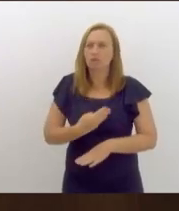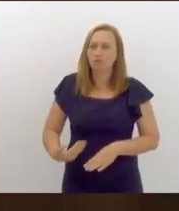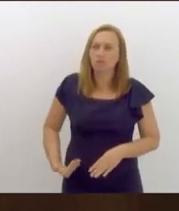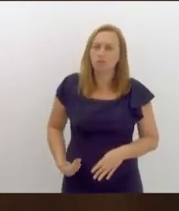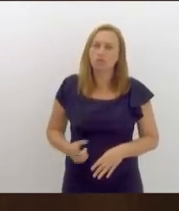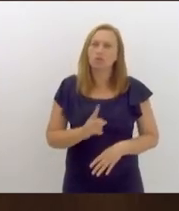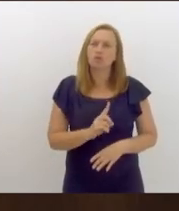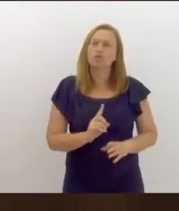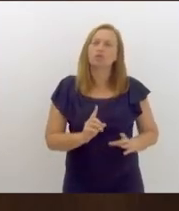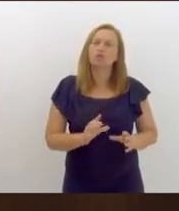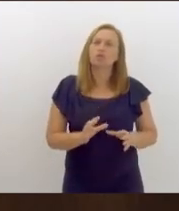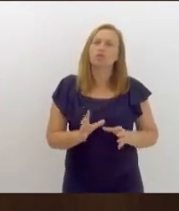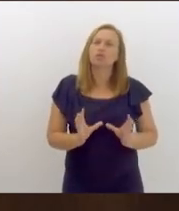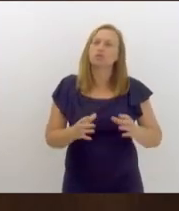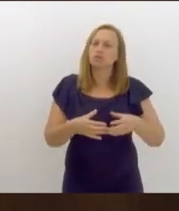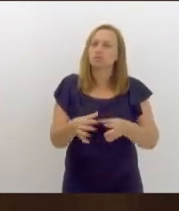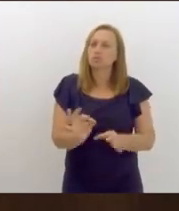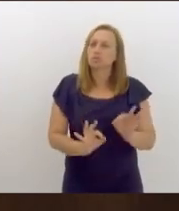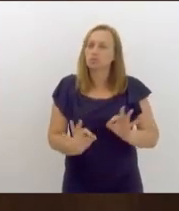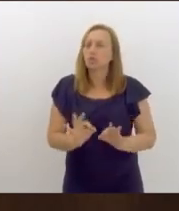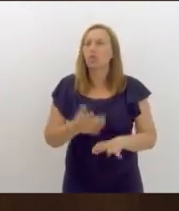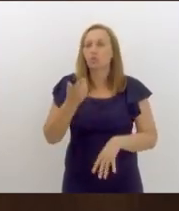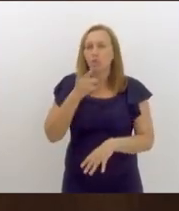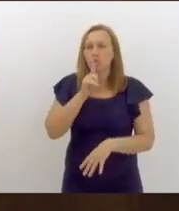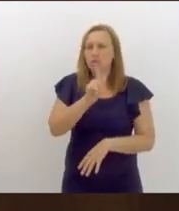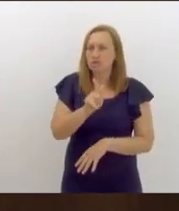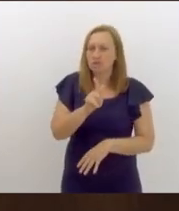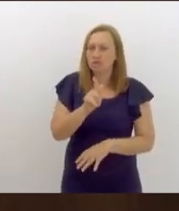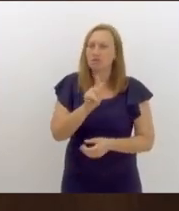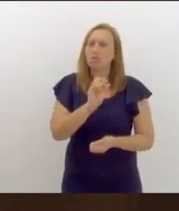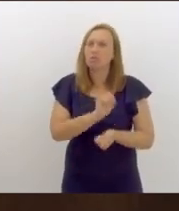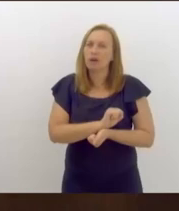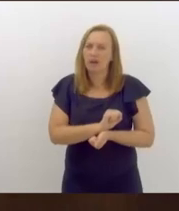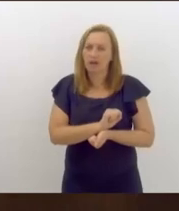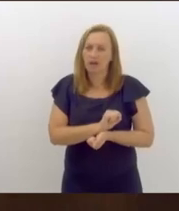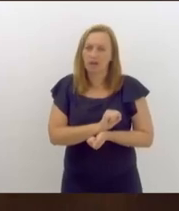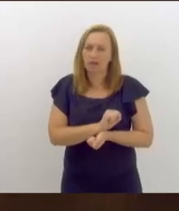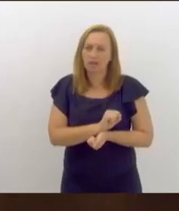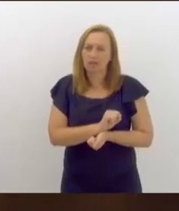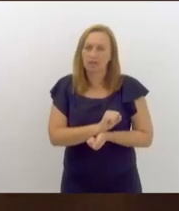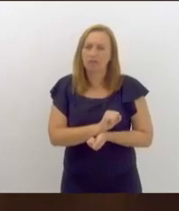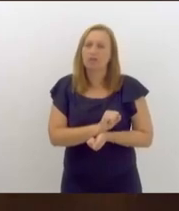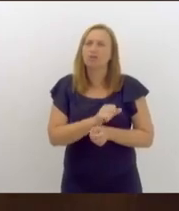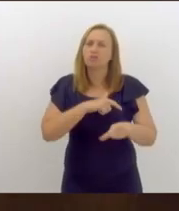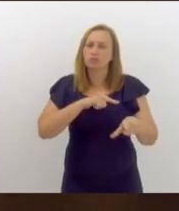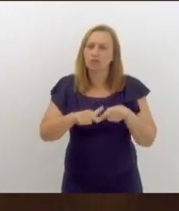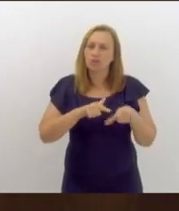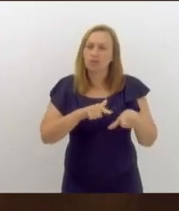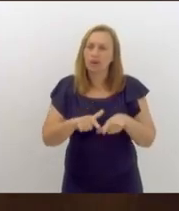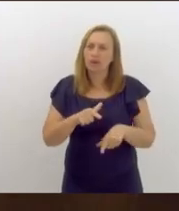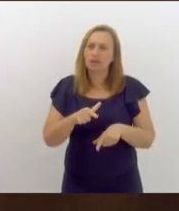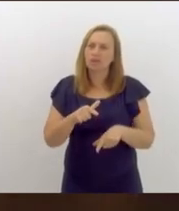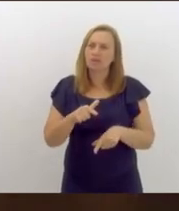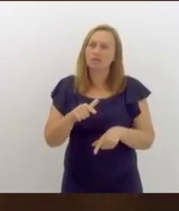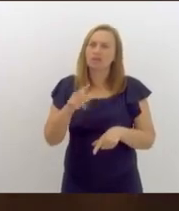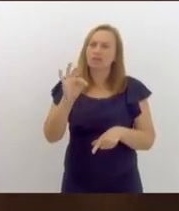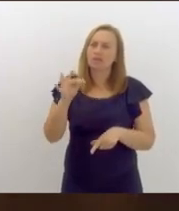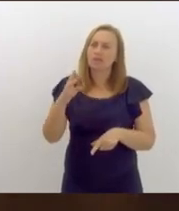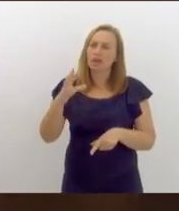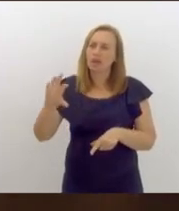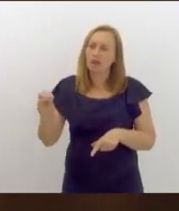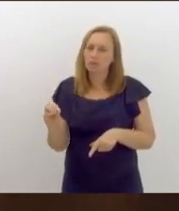entidades civis organizada nós conseguimos a paralisação do funcionamento dessas termelétricas que estavam ali